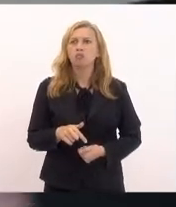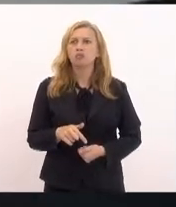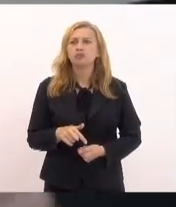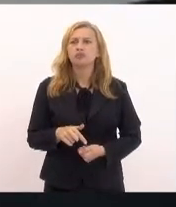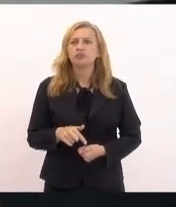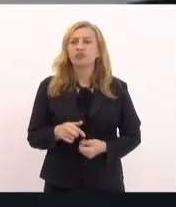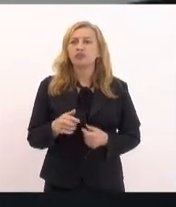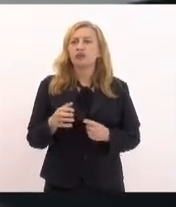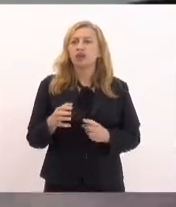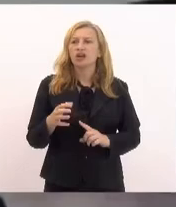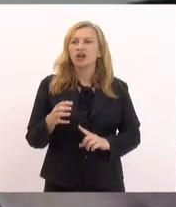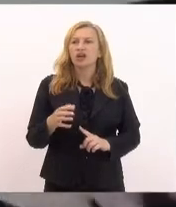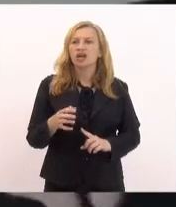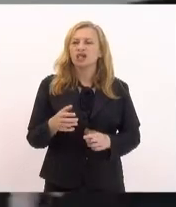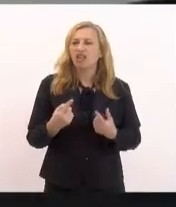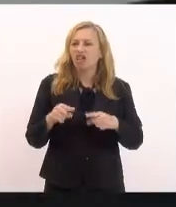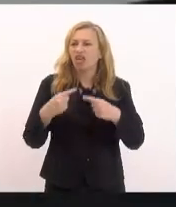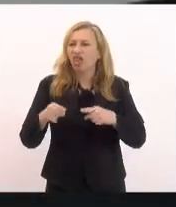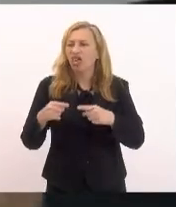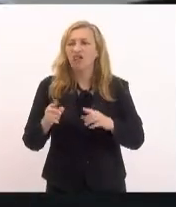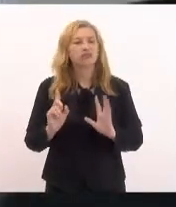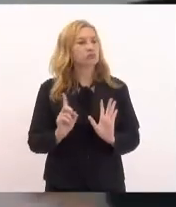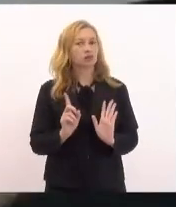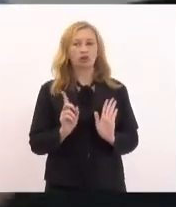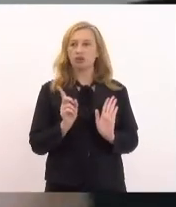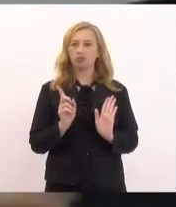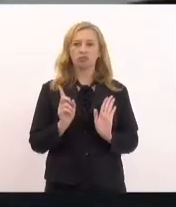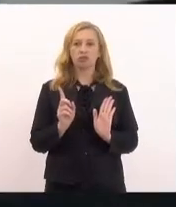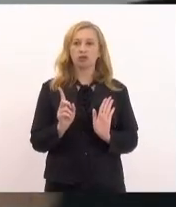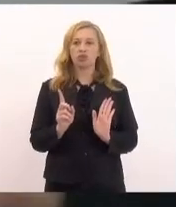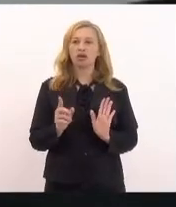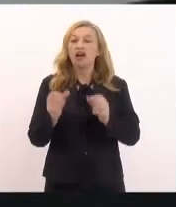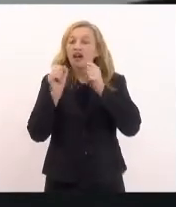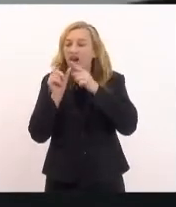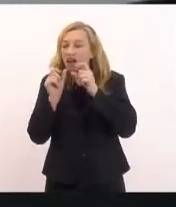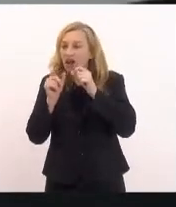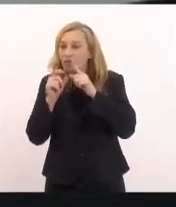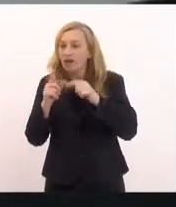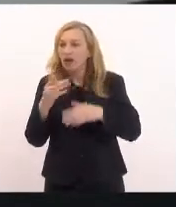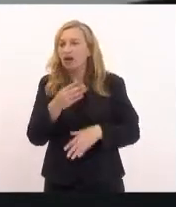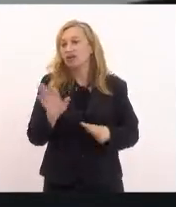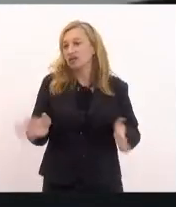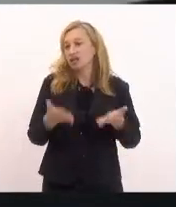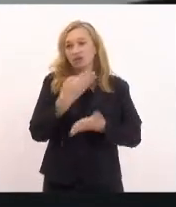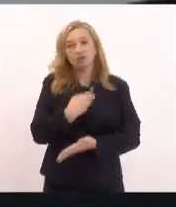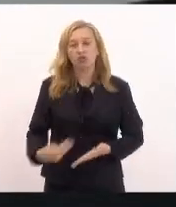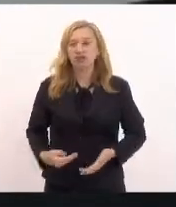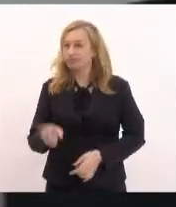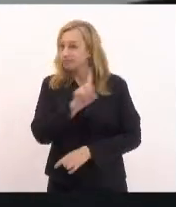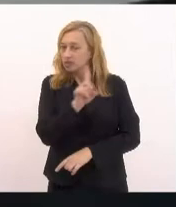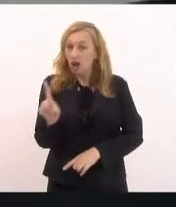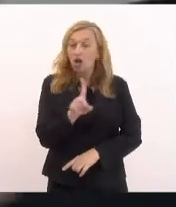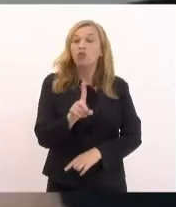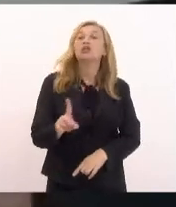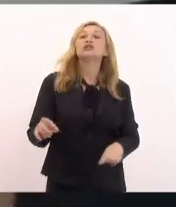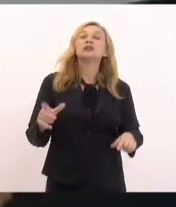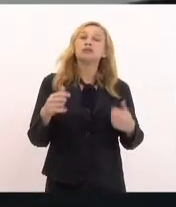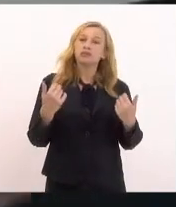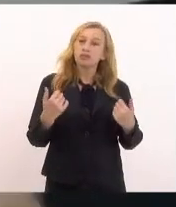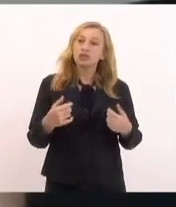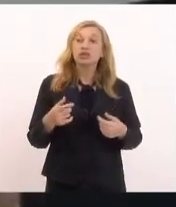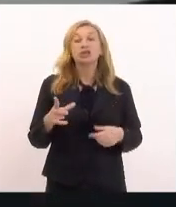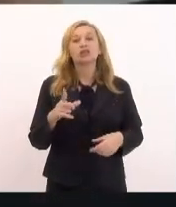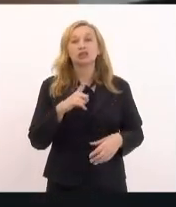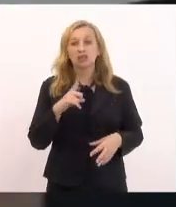uma tentativa de implicar, né, ou simplesmente questionar uma iniciativa do governo por questionar. Não, nós temos participado